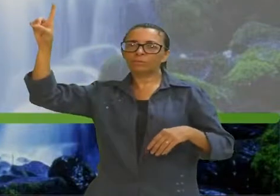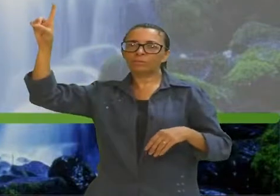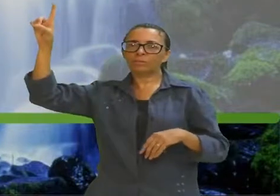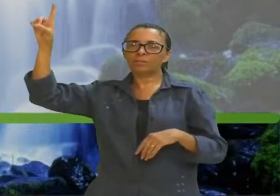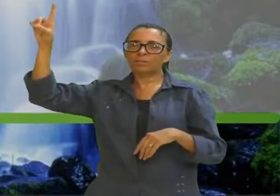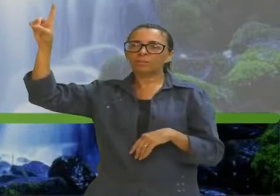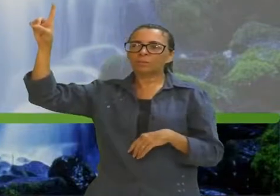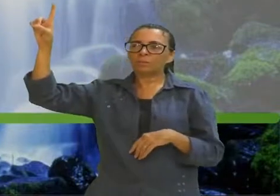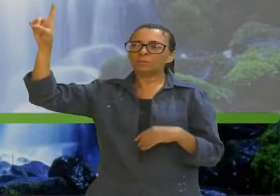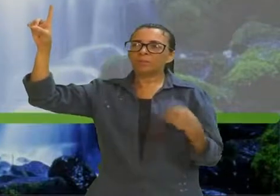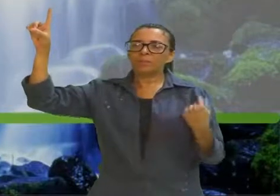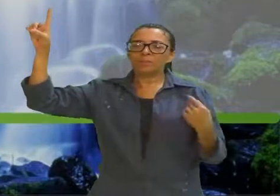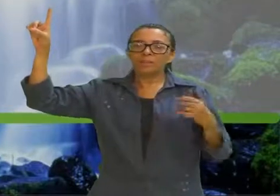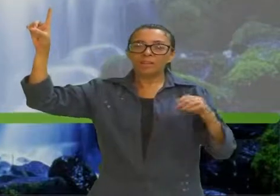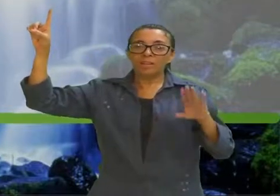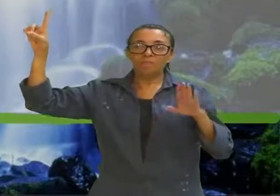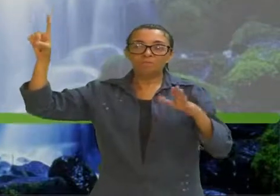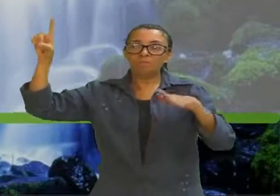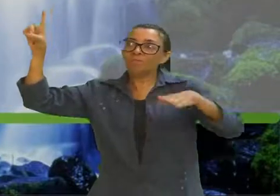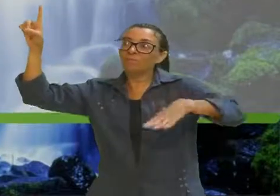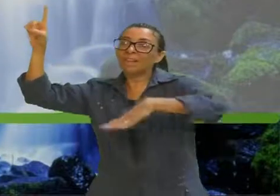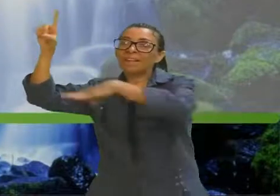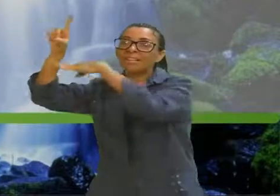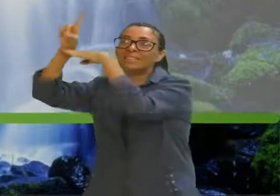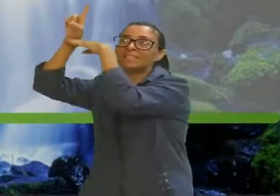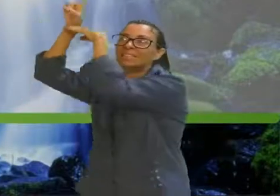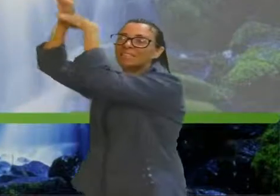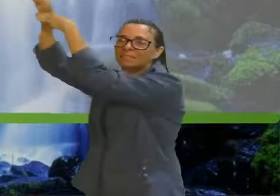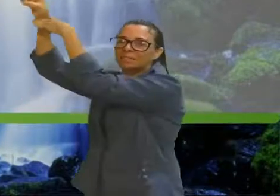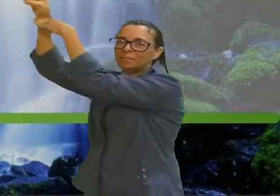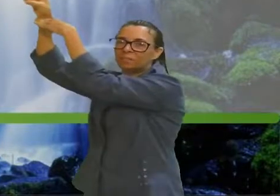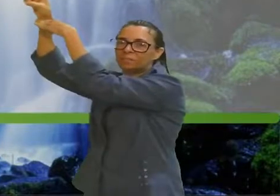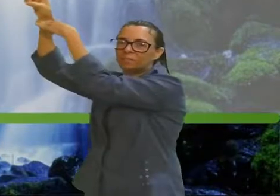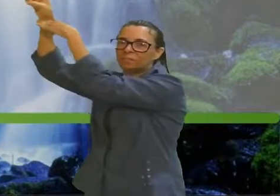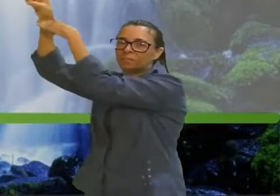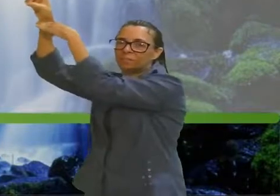né? O nosso foco. Amém?